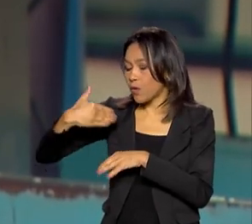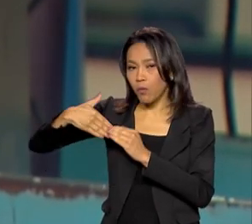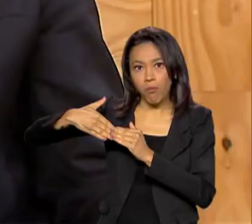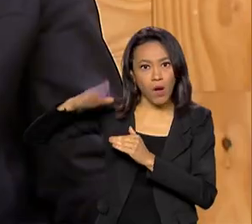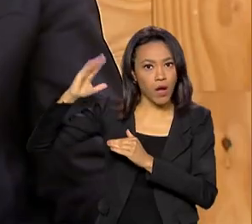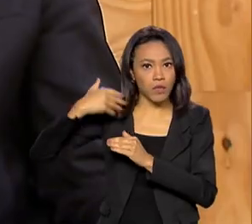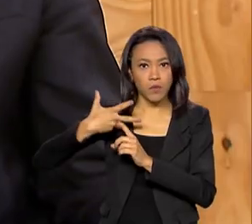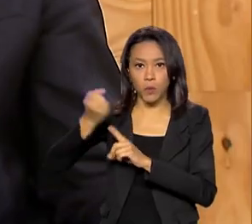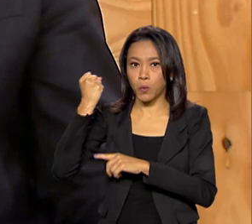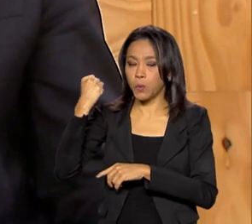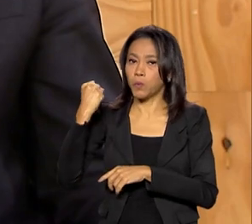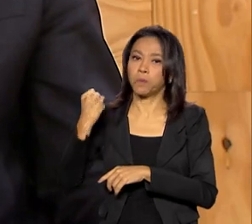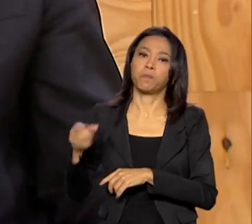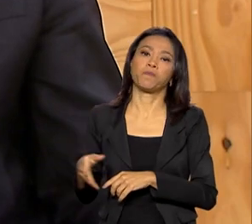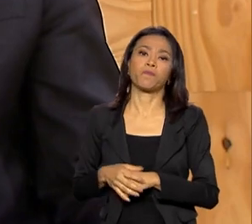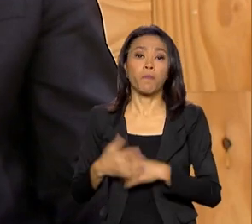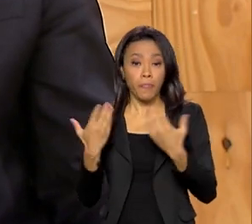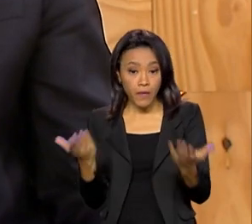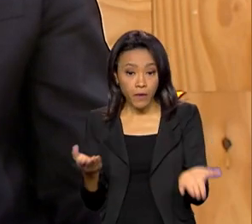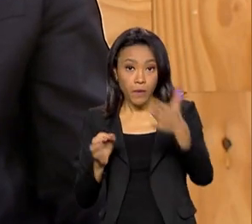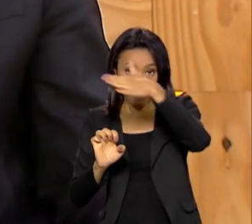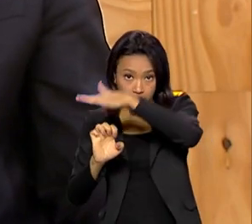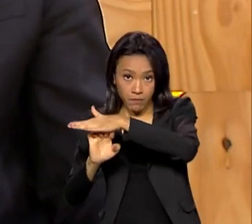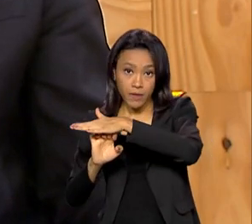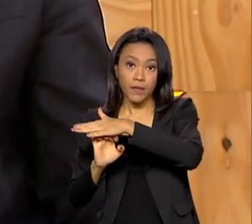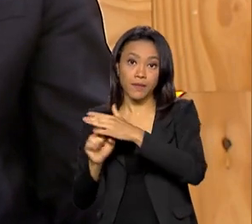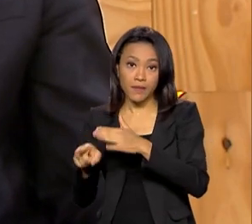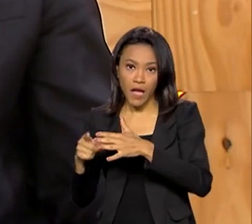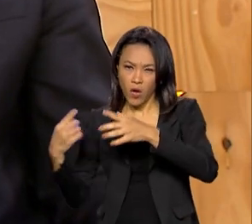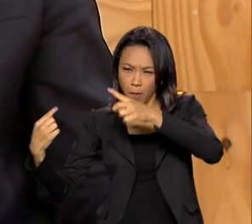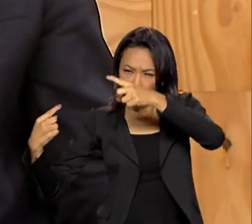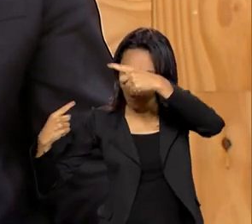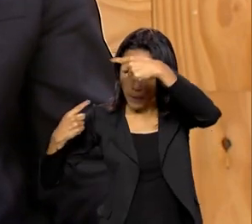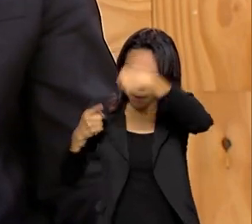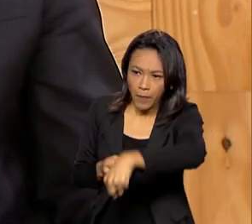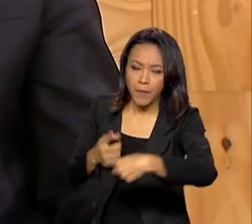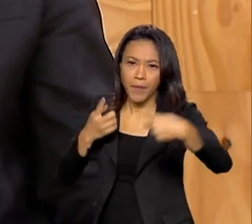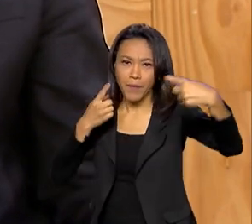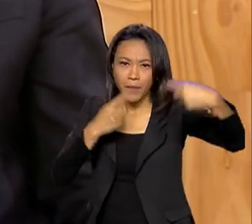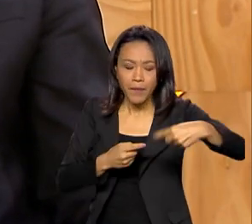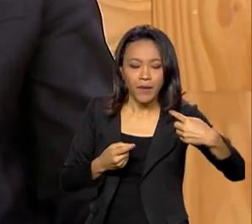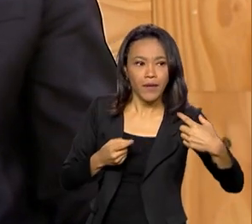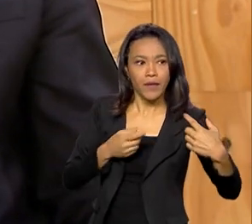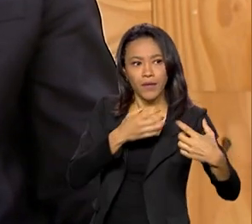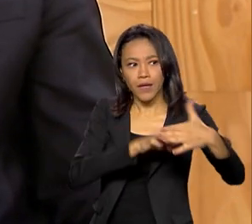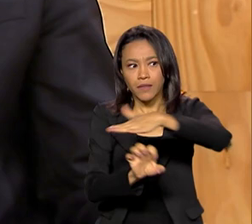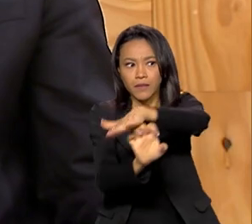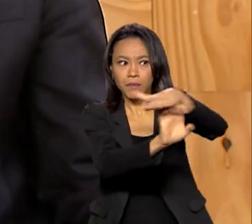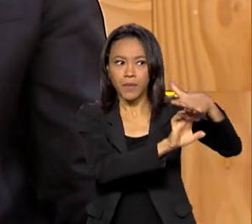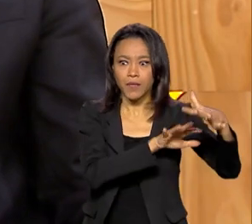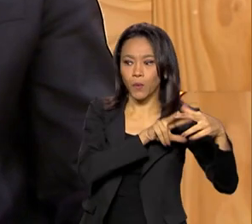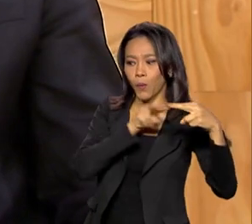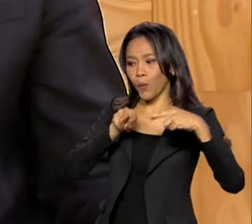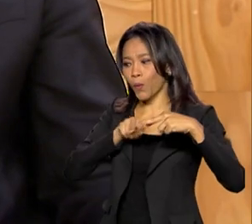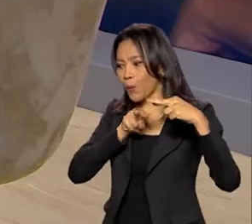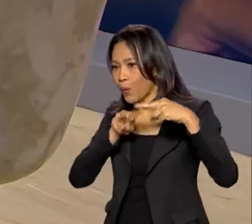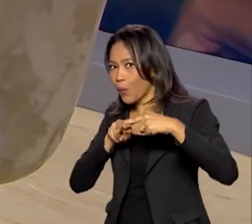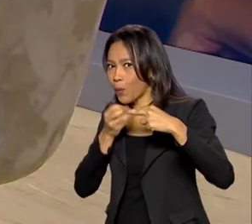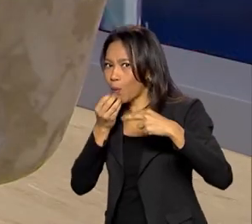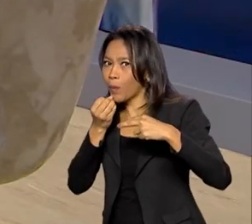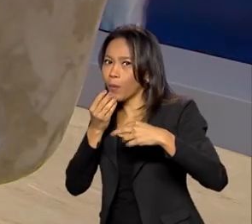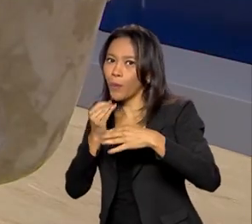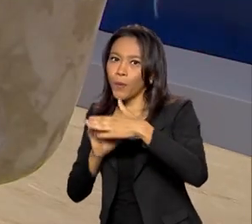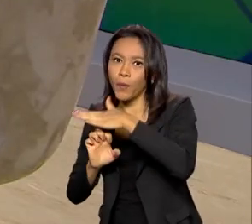empresa. Ou seja, a empresa ela se tornou mais competitiva e mais atraente também no mercado, não, presidente? É